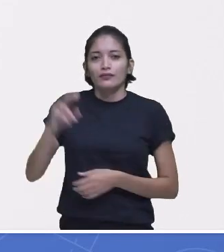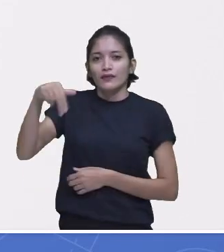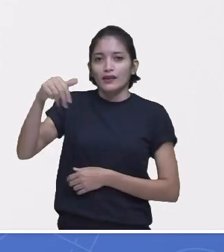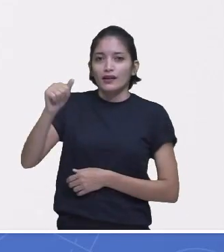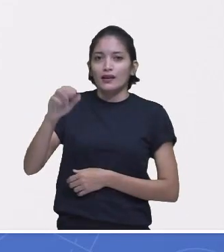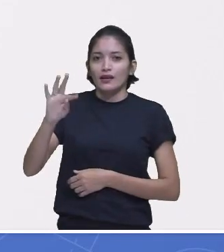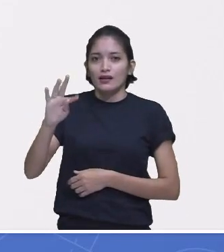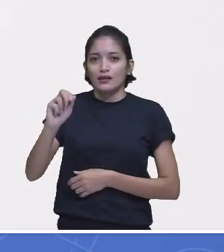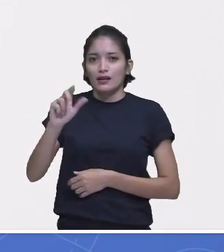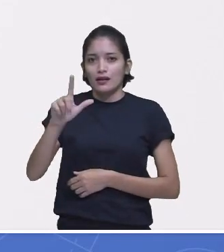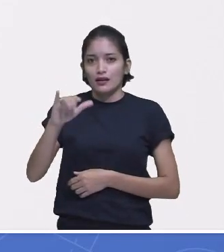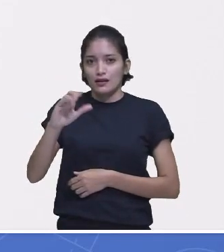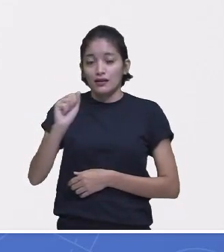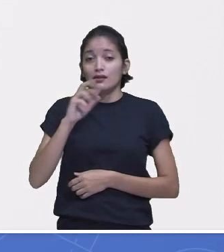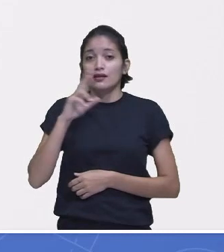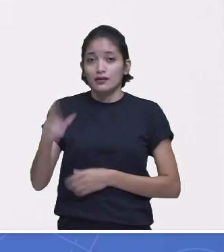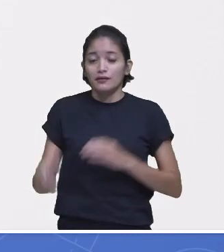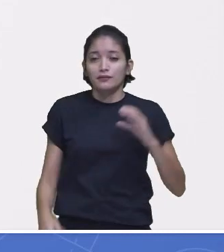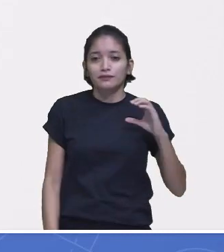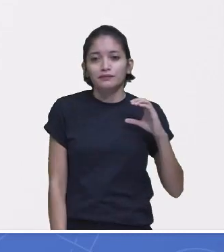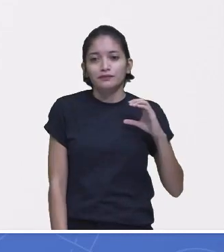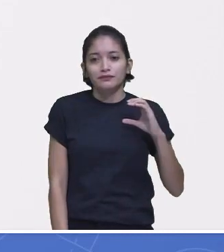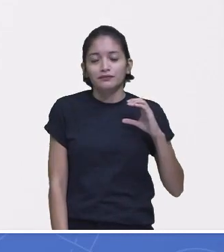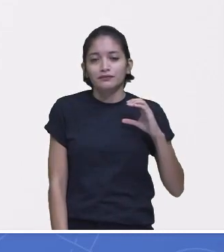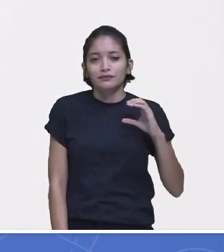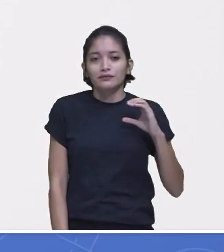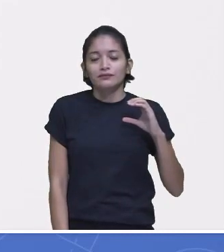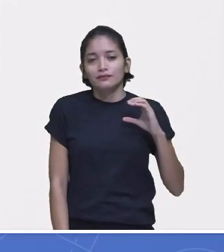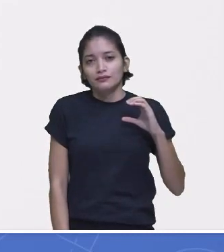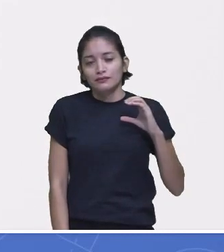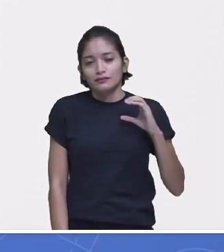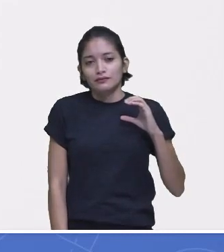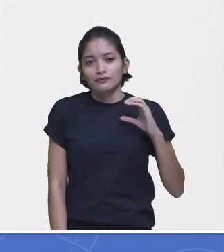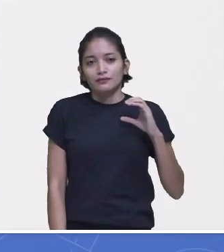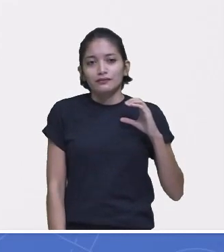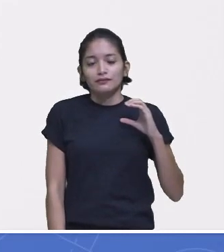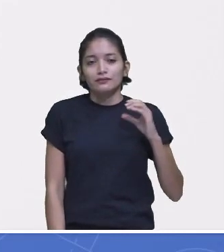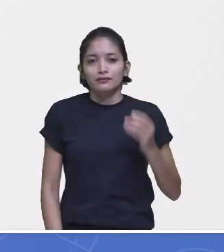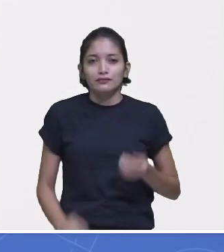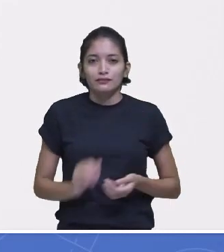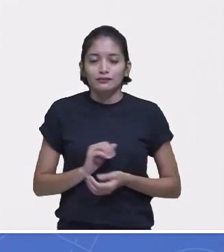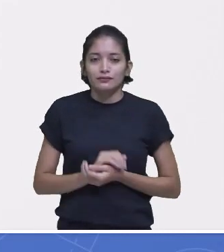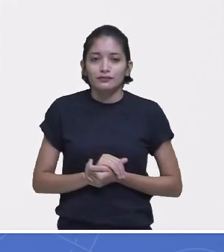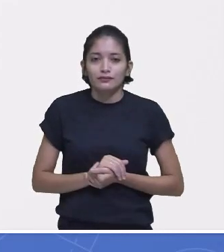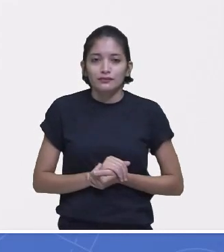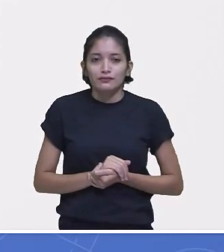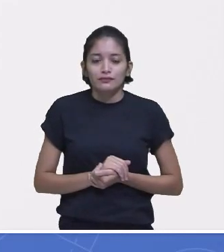Natália, também na letra C. Alternativa C.